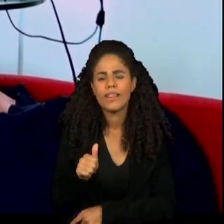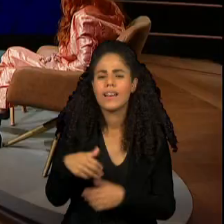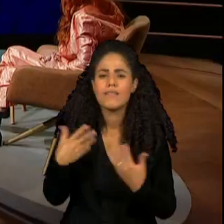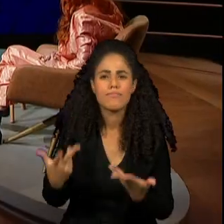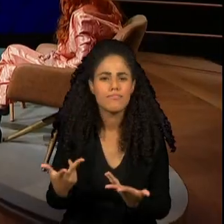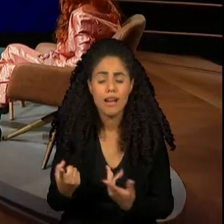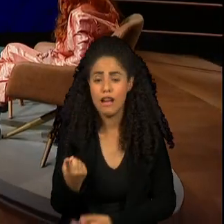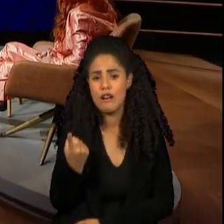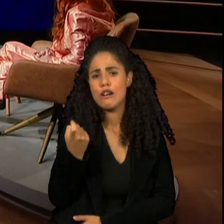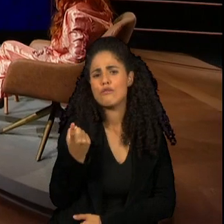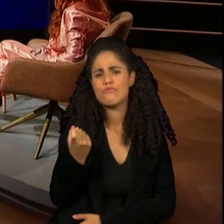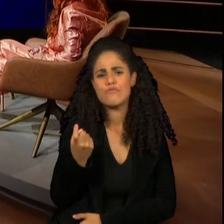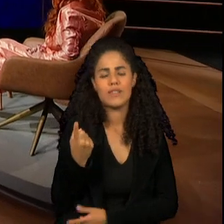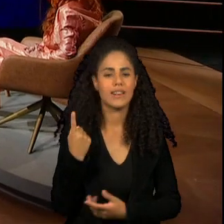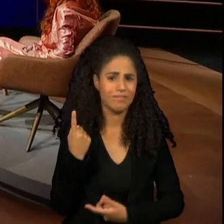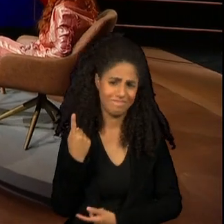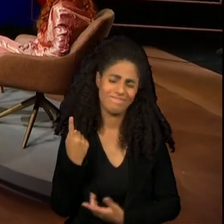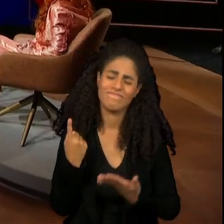acontecimento cultural.